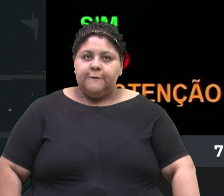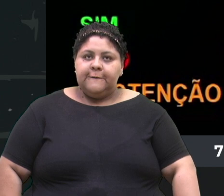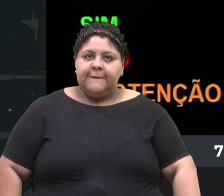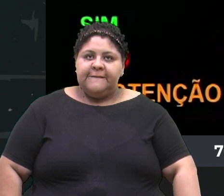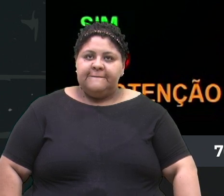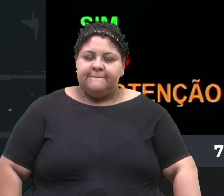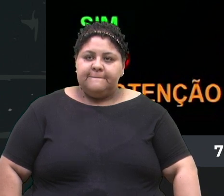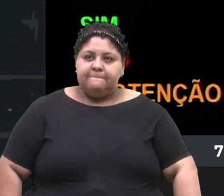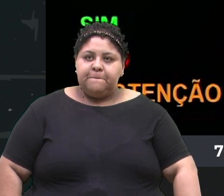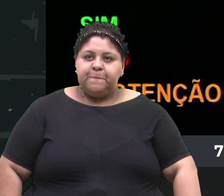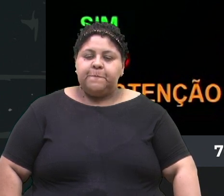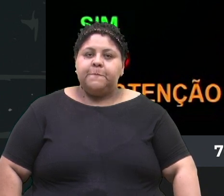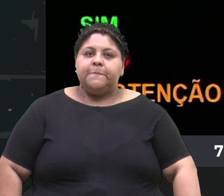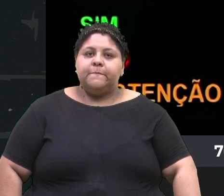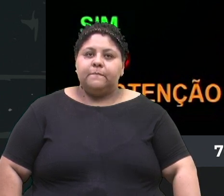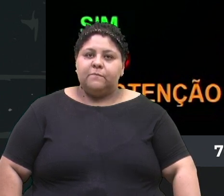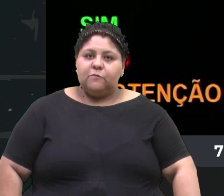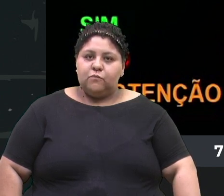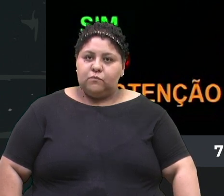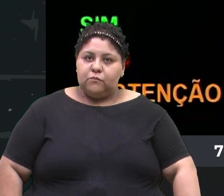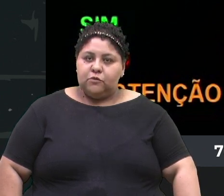Seu Camilles vota sim.